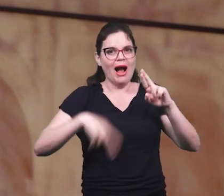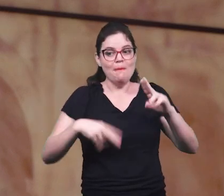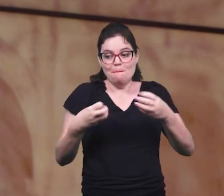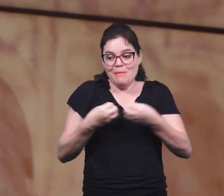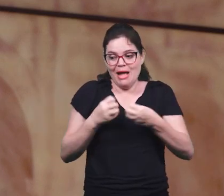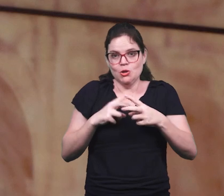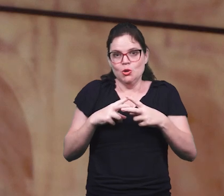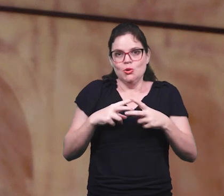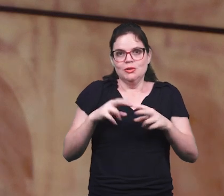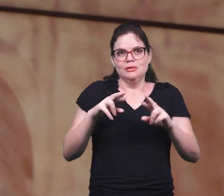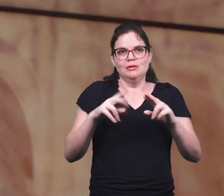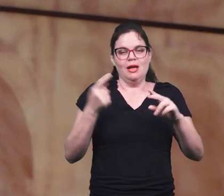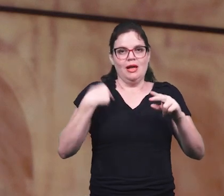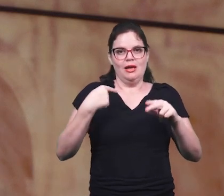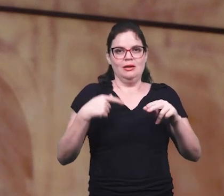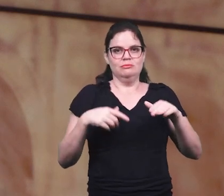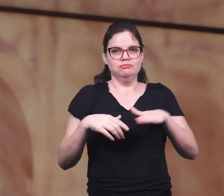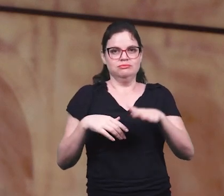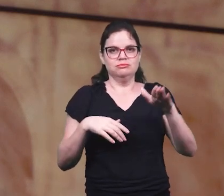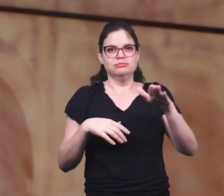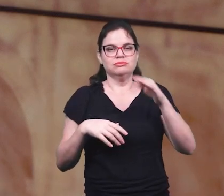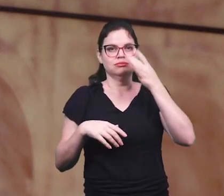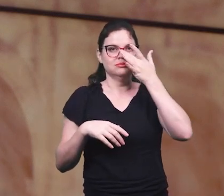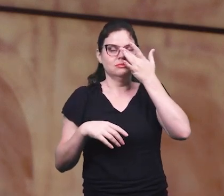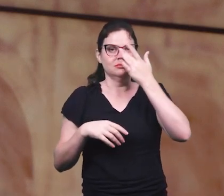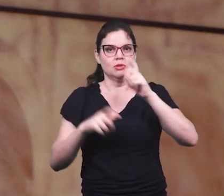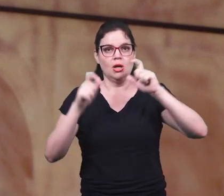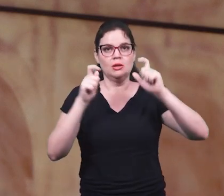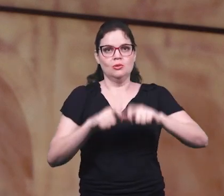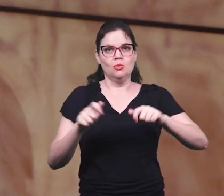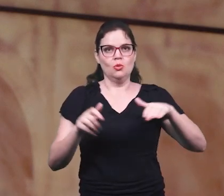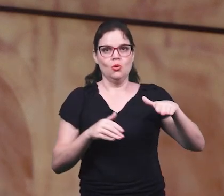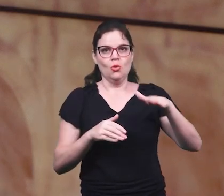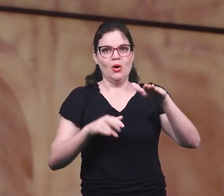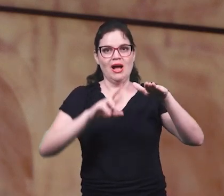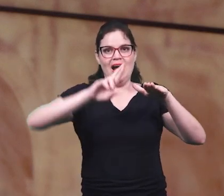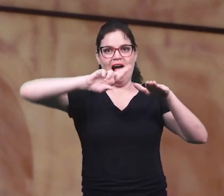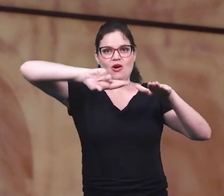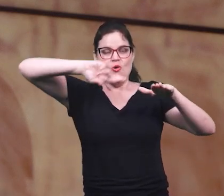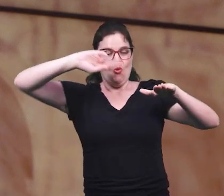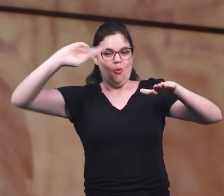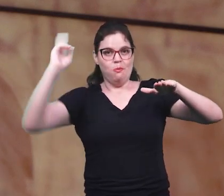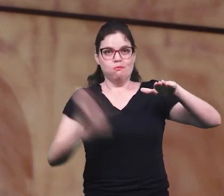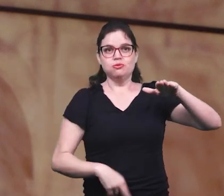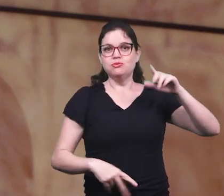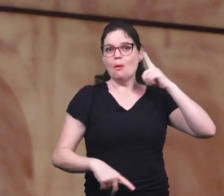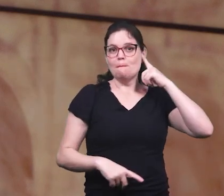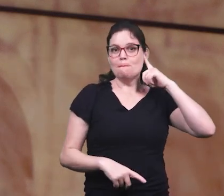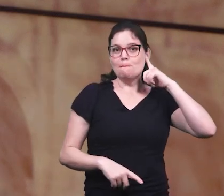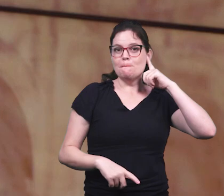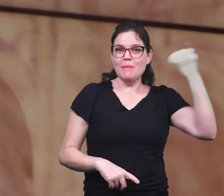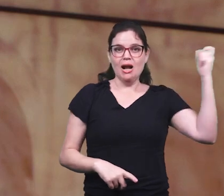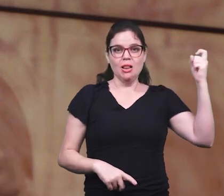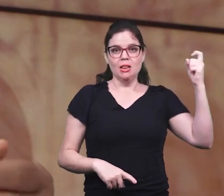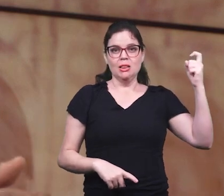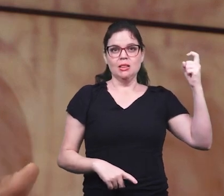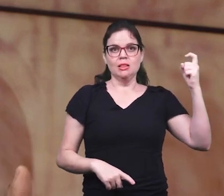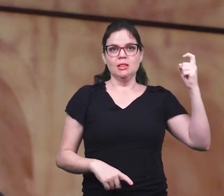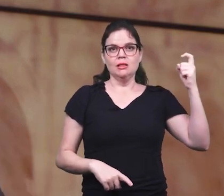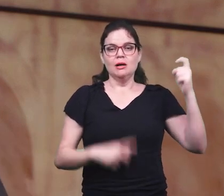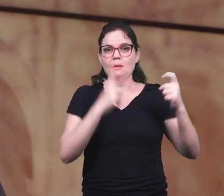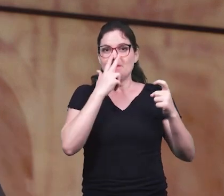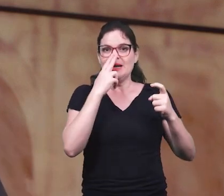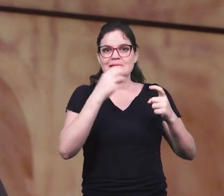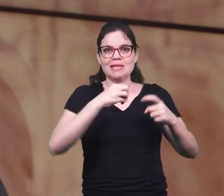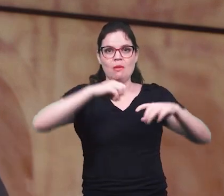mim, eu estava passando no local, o raio caiu perto assim, foi um tiro tão grande, para mim